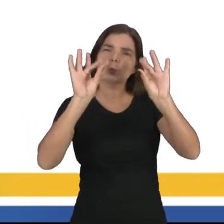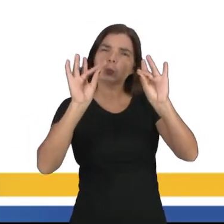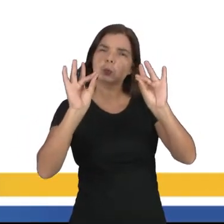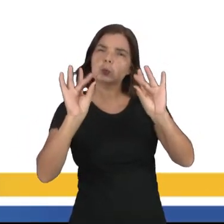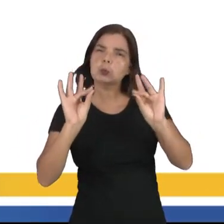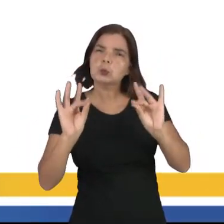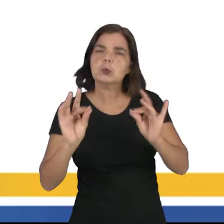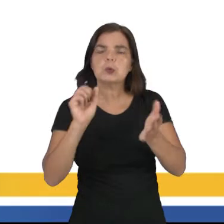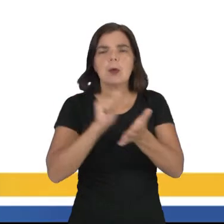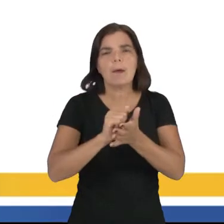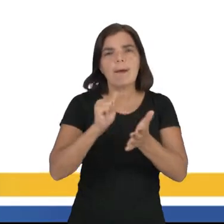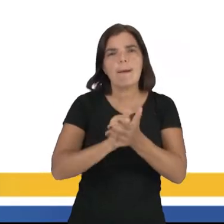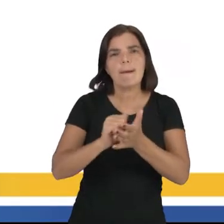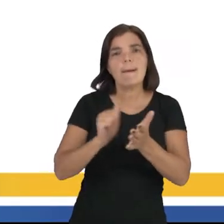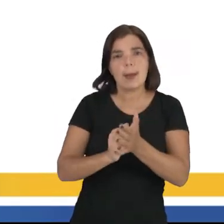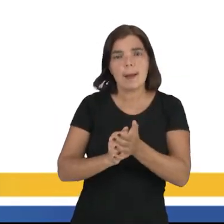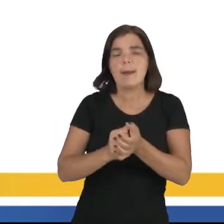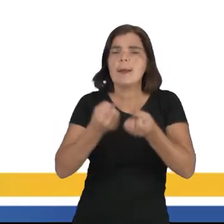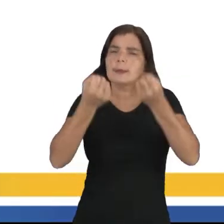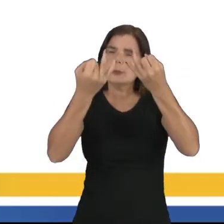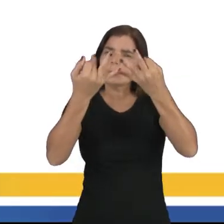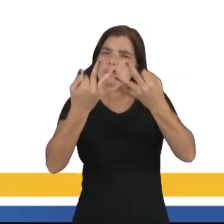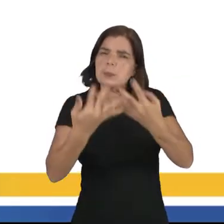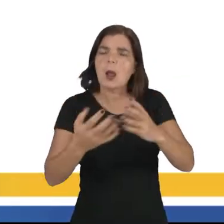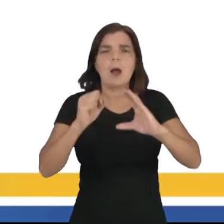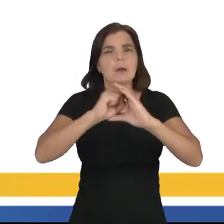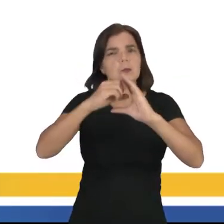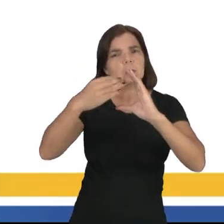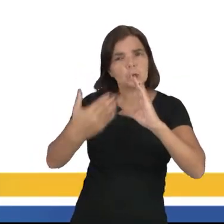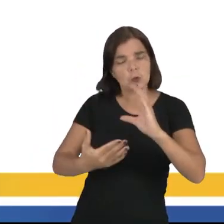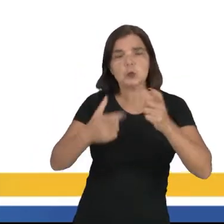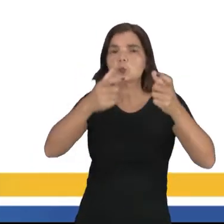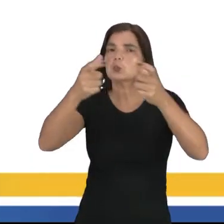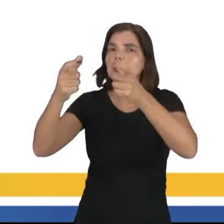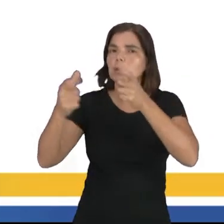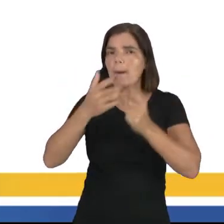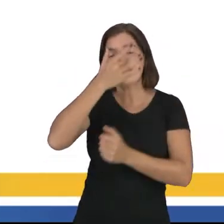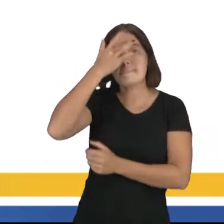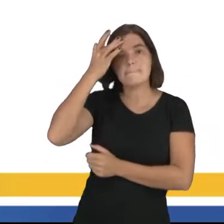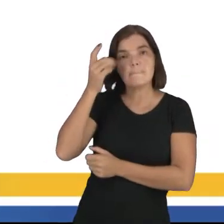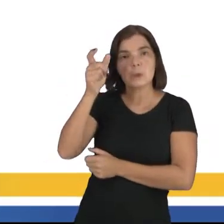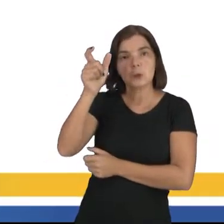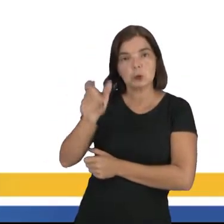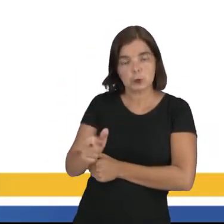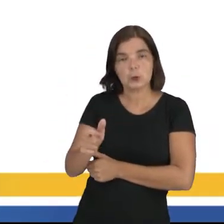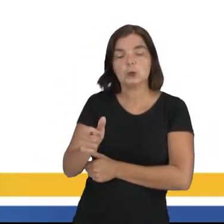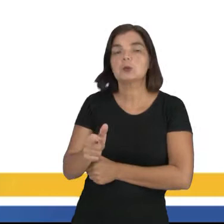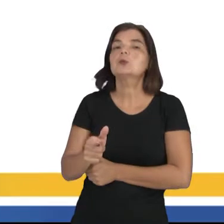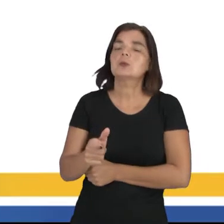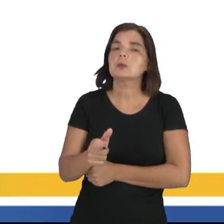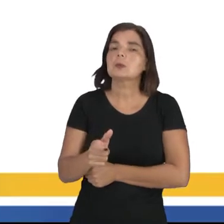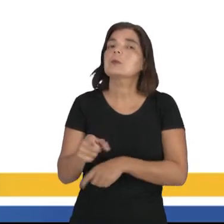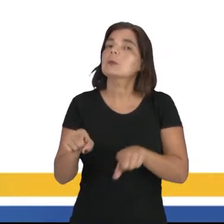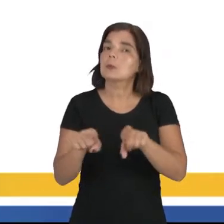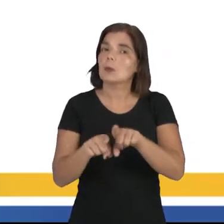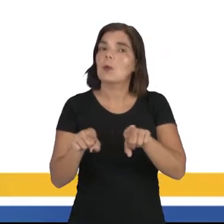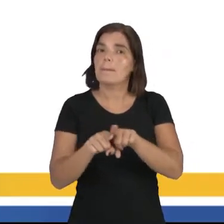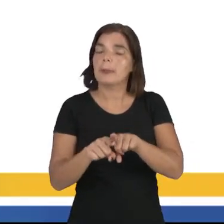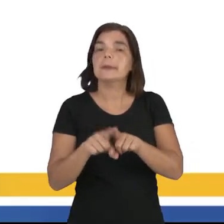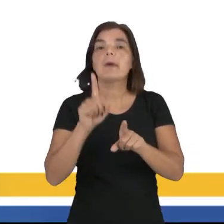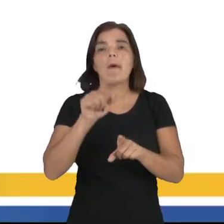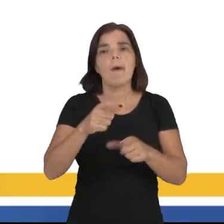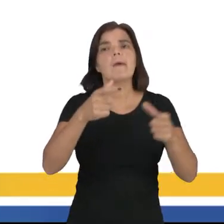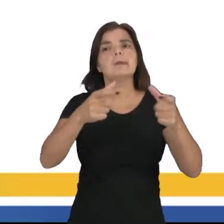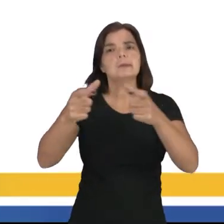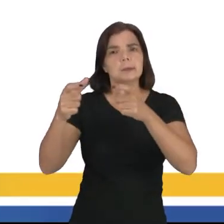descritiva, qual é a intenção dele? Descrever, caracterizar lugares, pessoas, ambientes, né, são